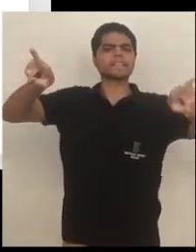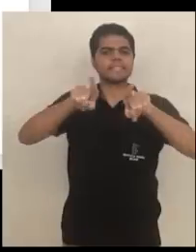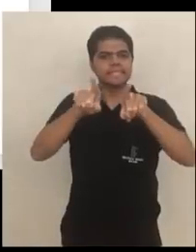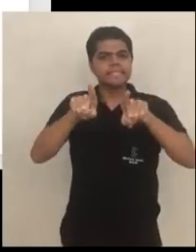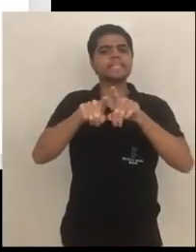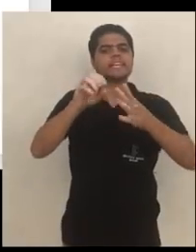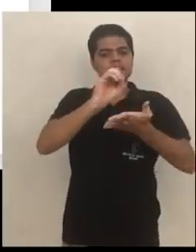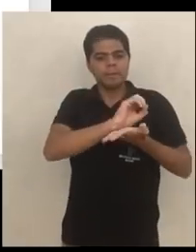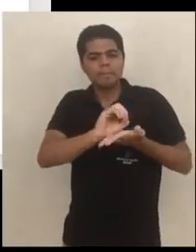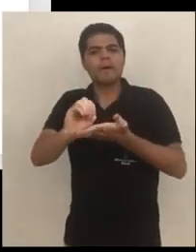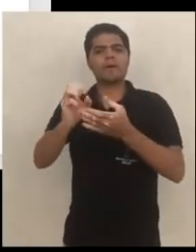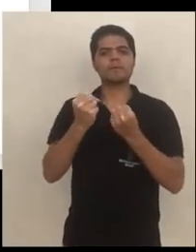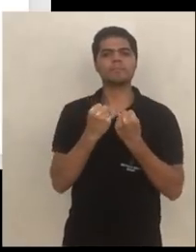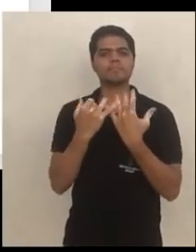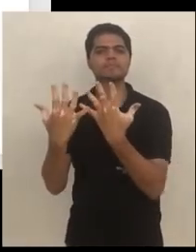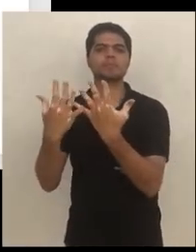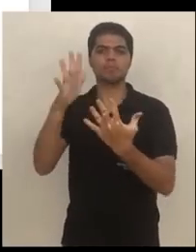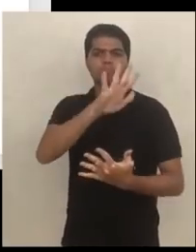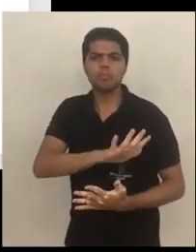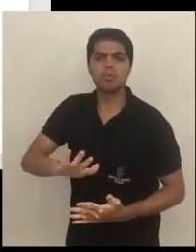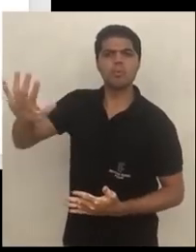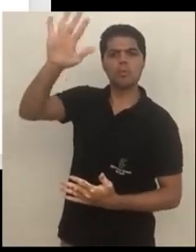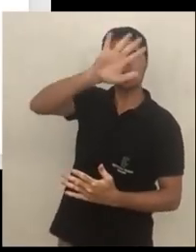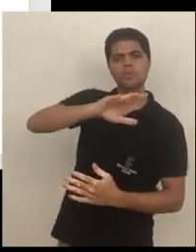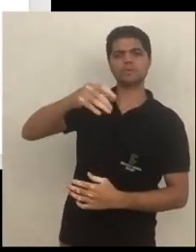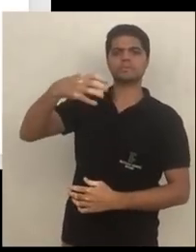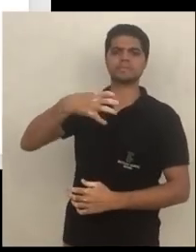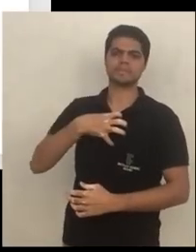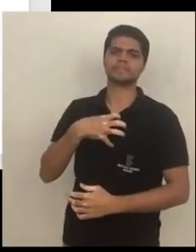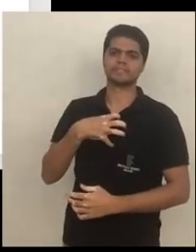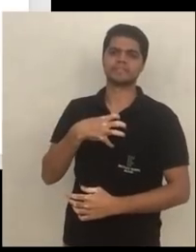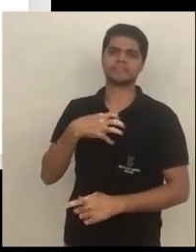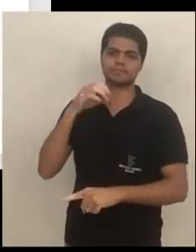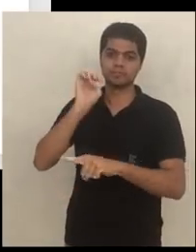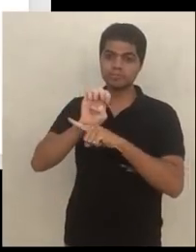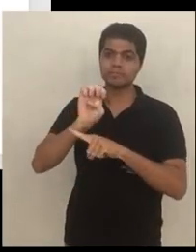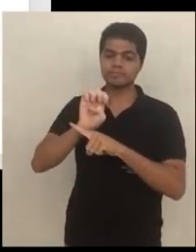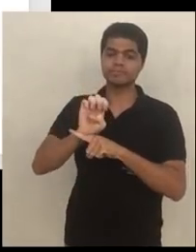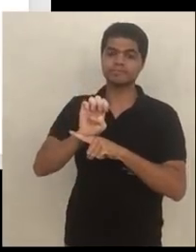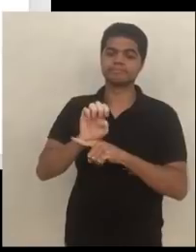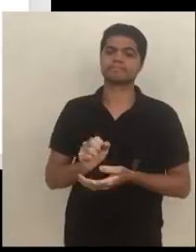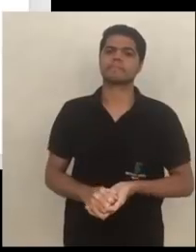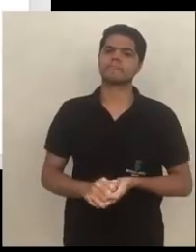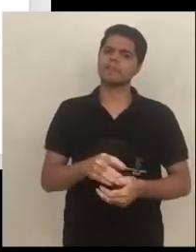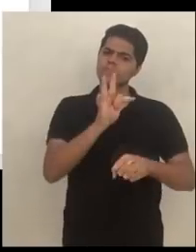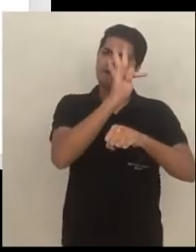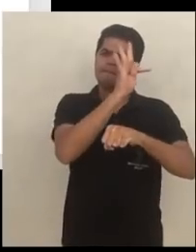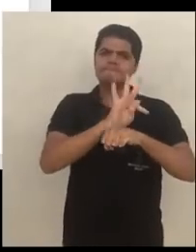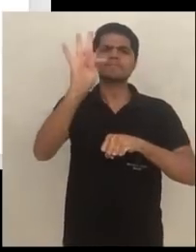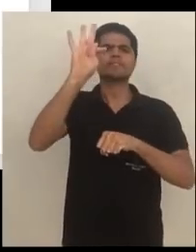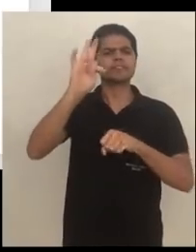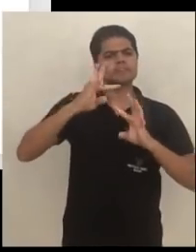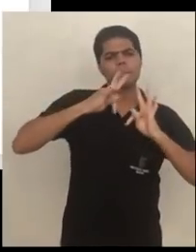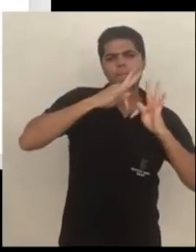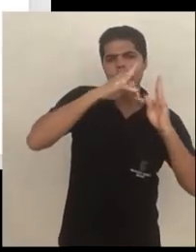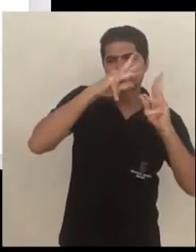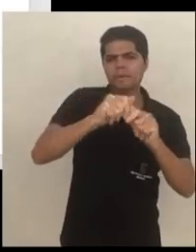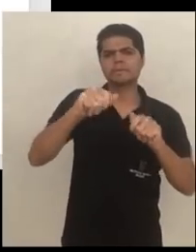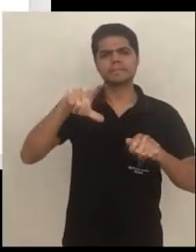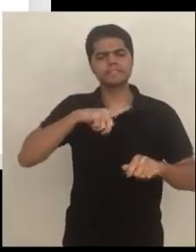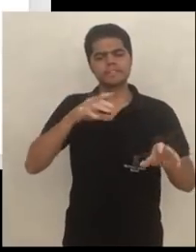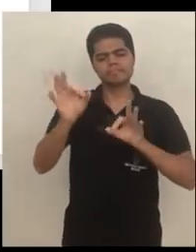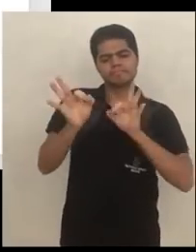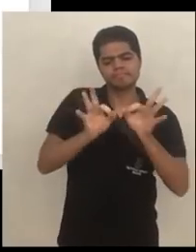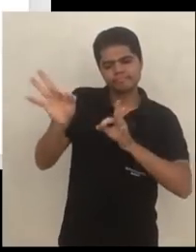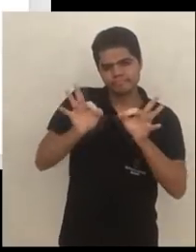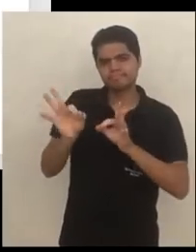orgânica no estado da Bahia. Então, em todas as unidades da federação, existe uma comissão de produção orgânica e aqui no